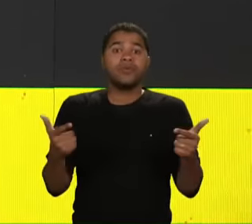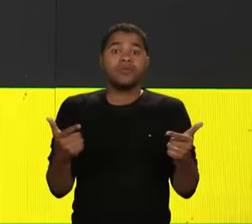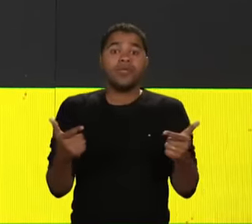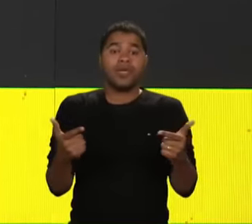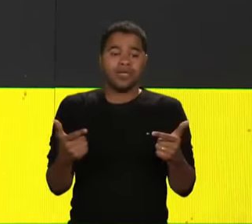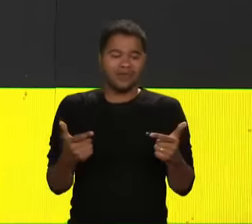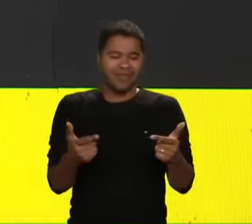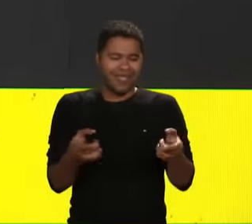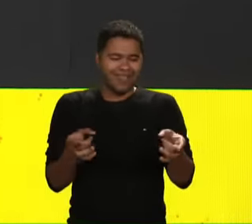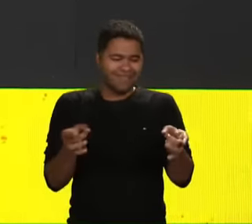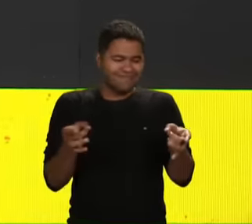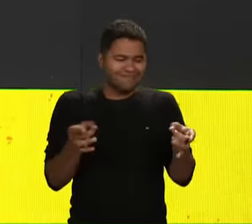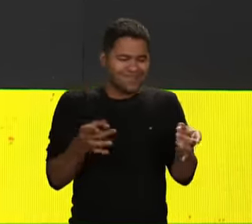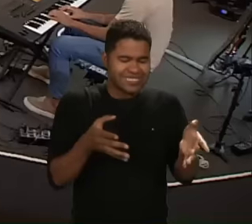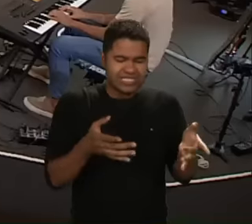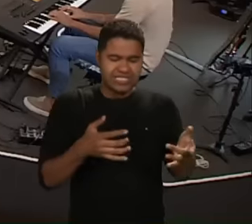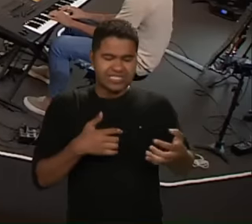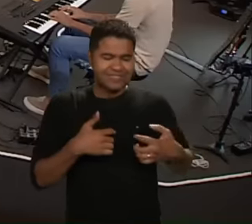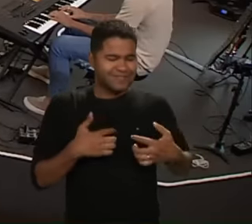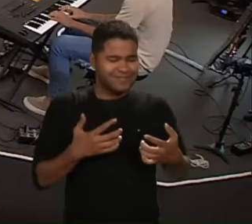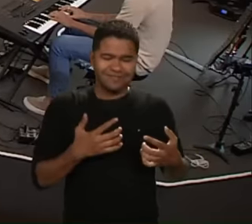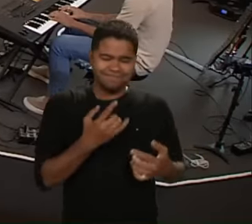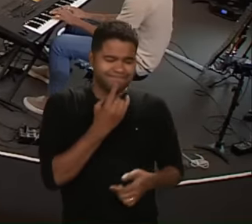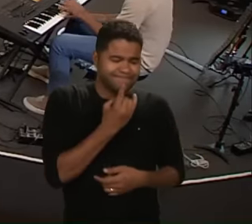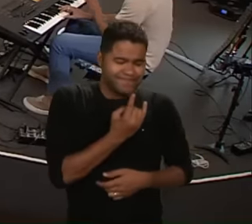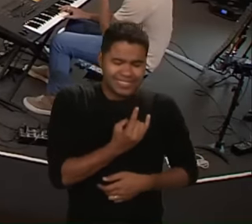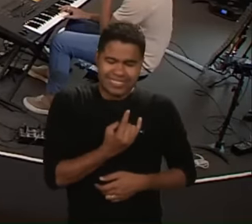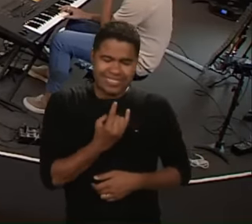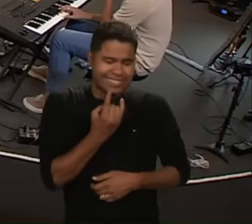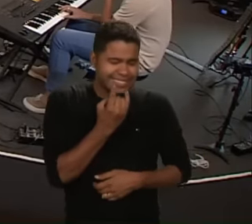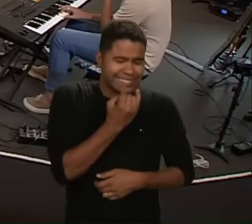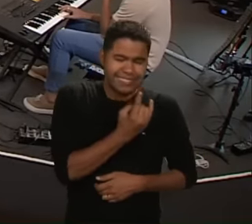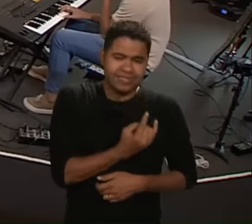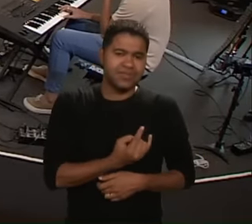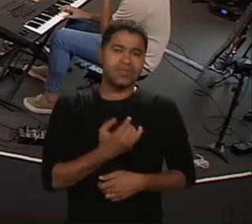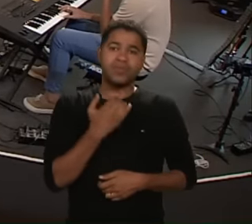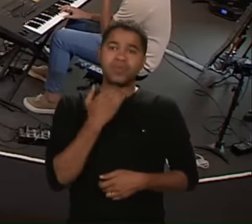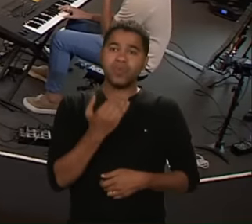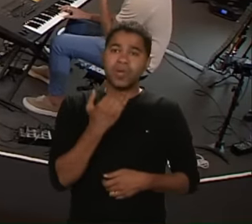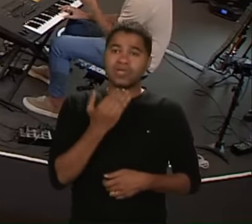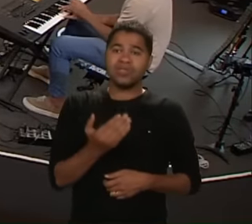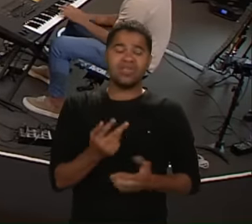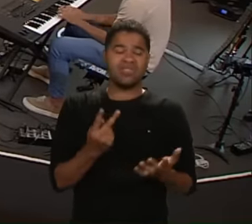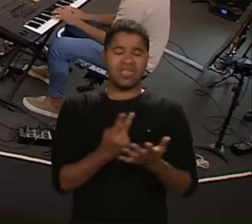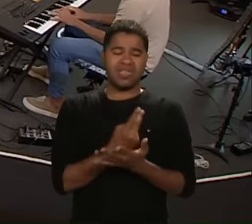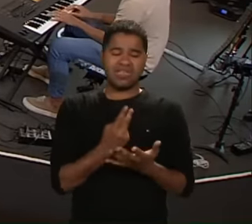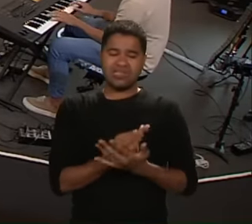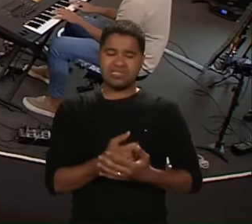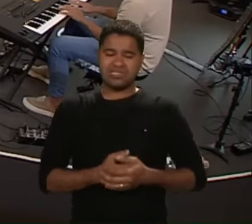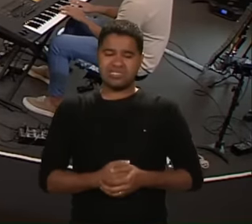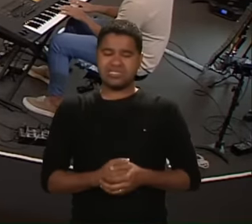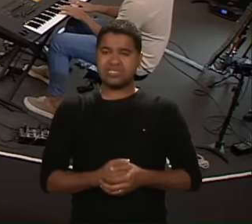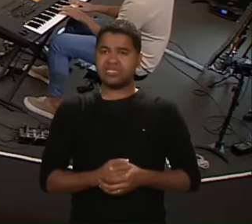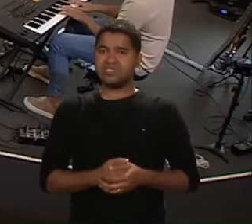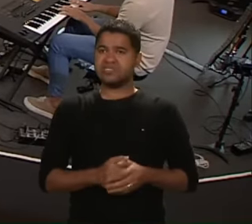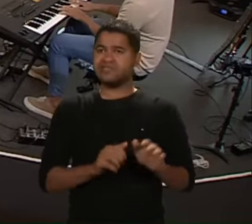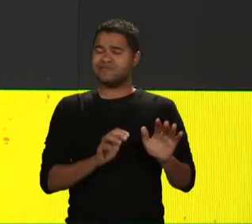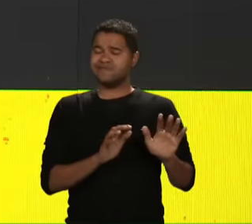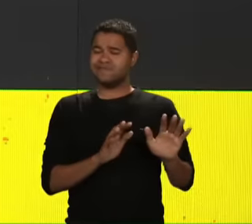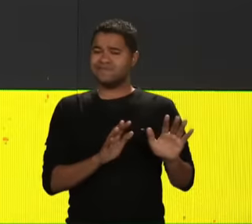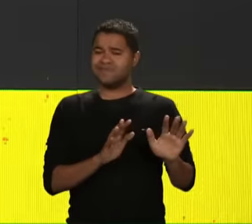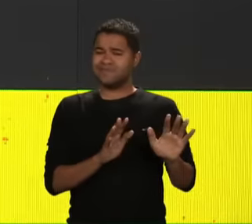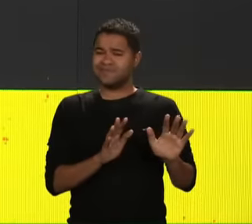poder para deixar de praticá-las. Não adianta você olhar para o limoeiro e falar assim: ô